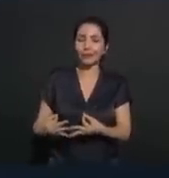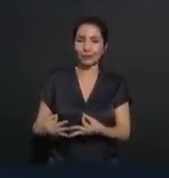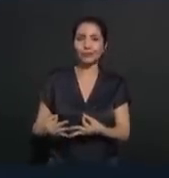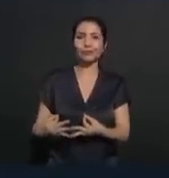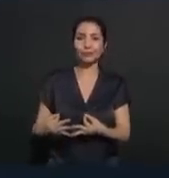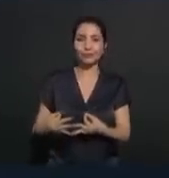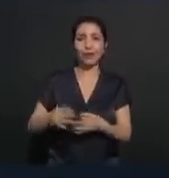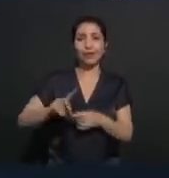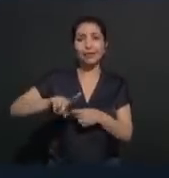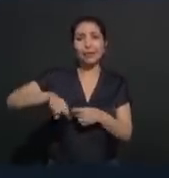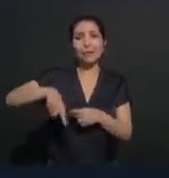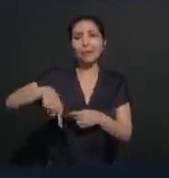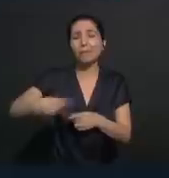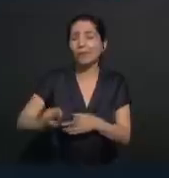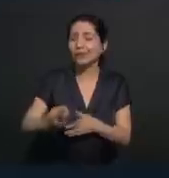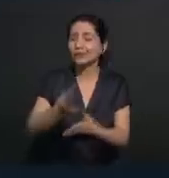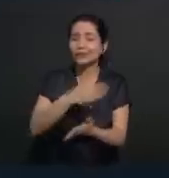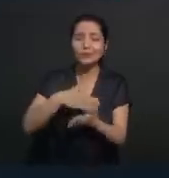errado.